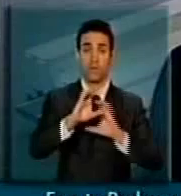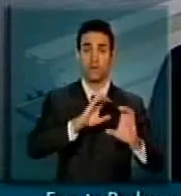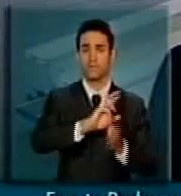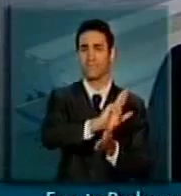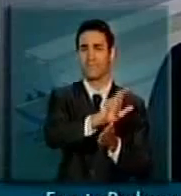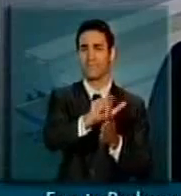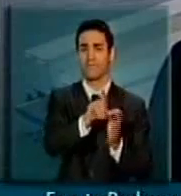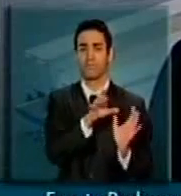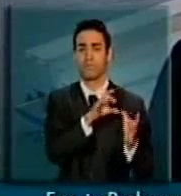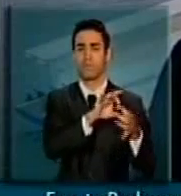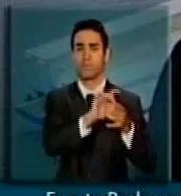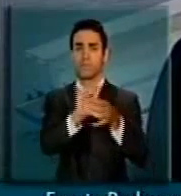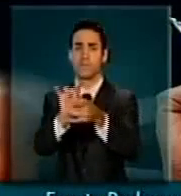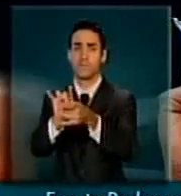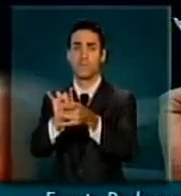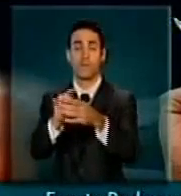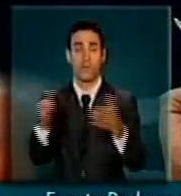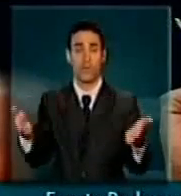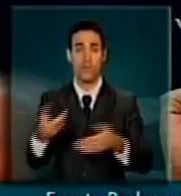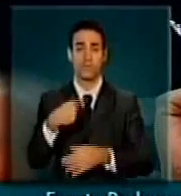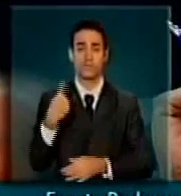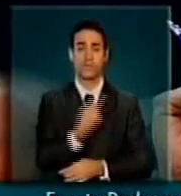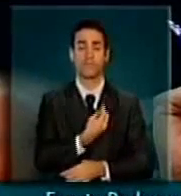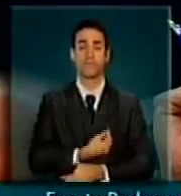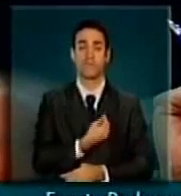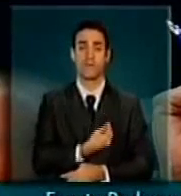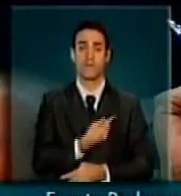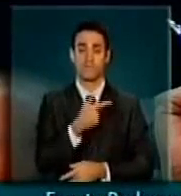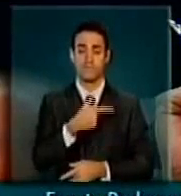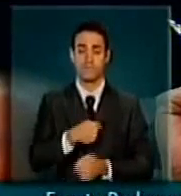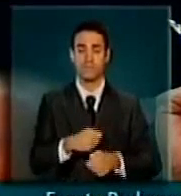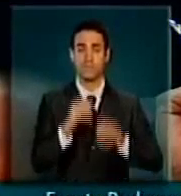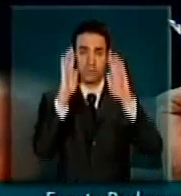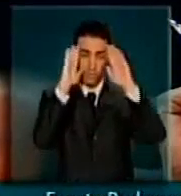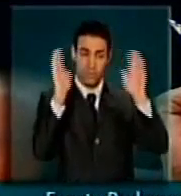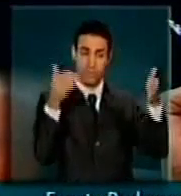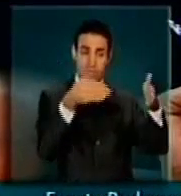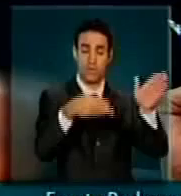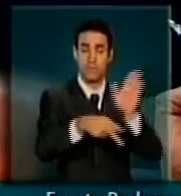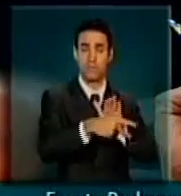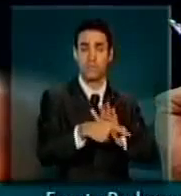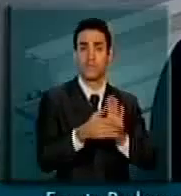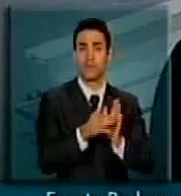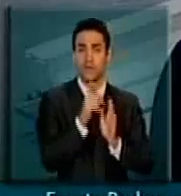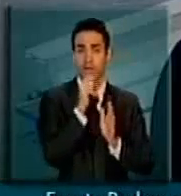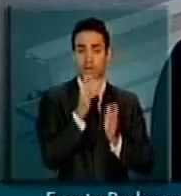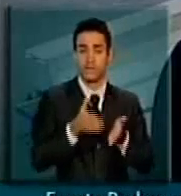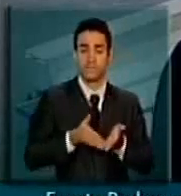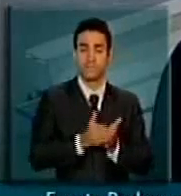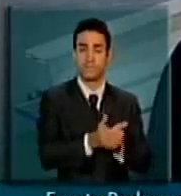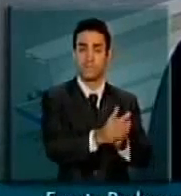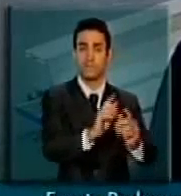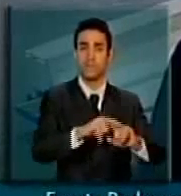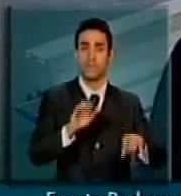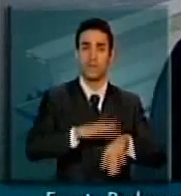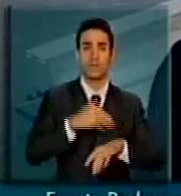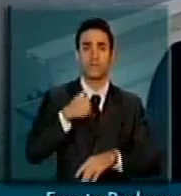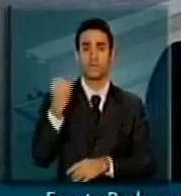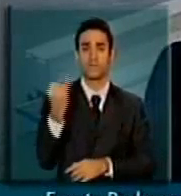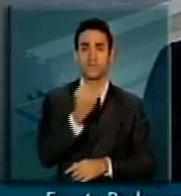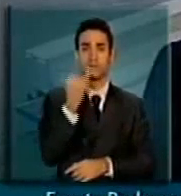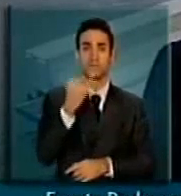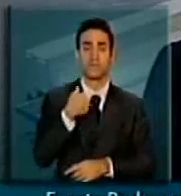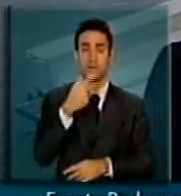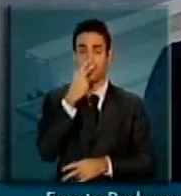etc. E hoje nós estamos aqui focando, porque entendemos ser de extrema importância dentro de uma visão